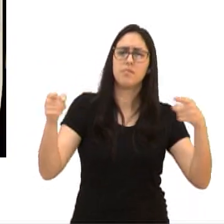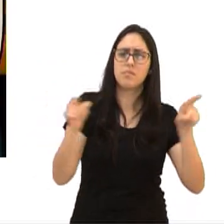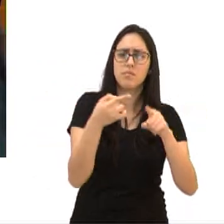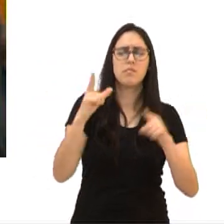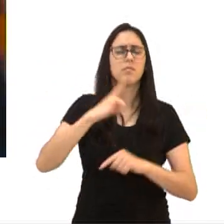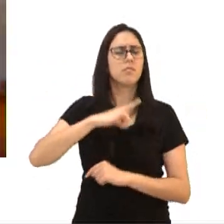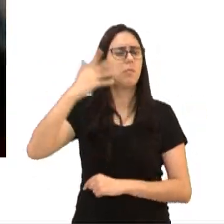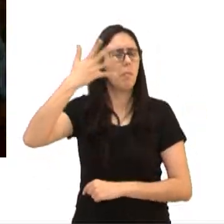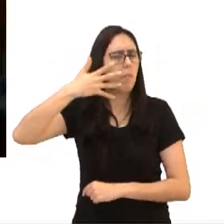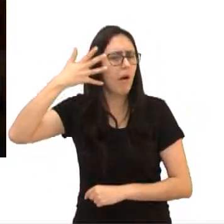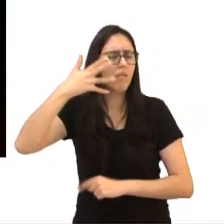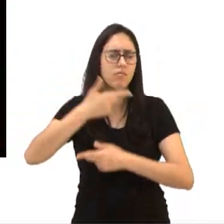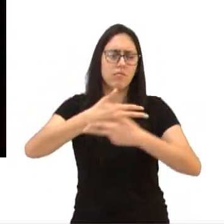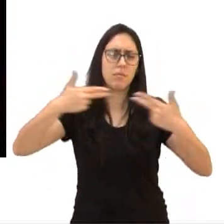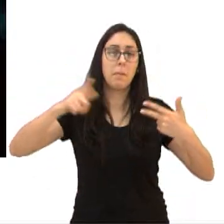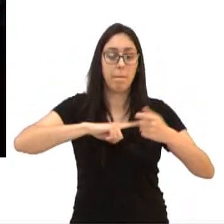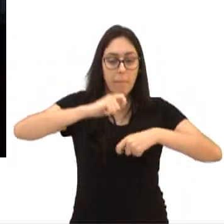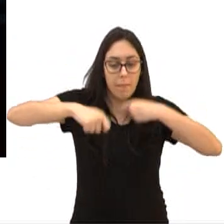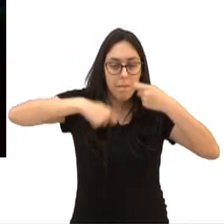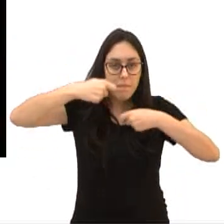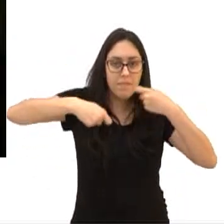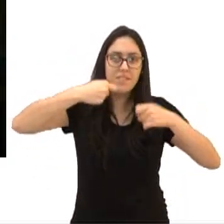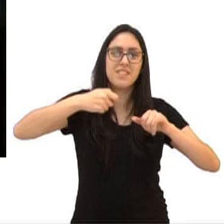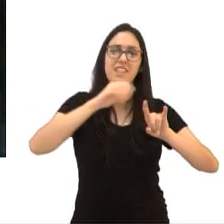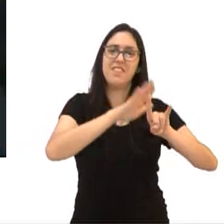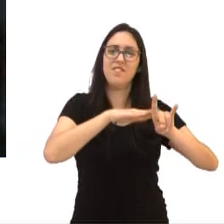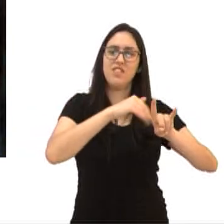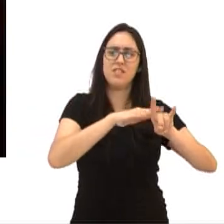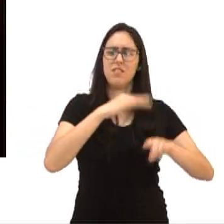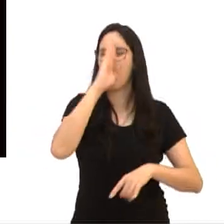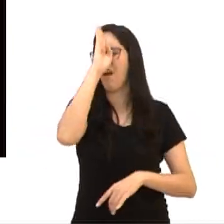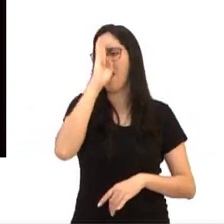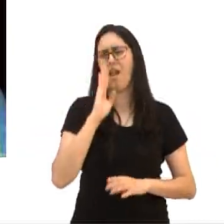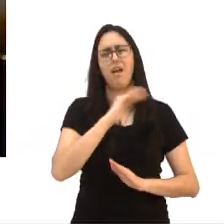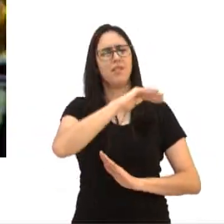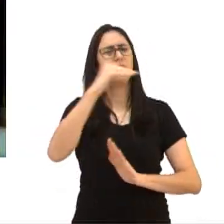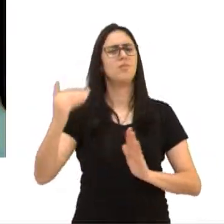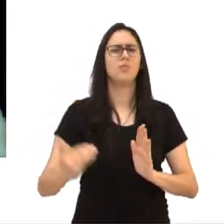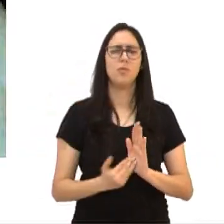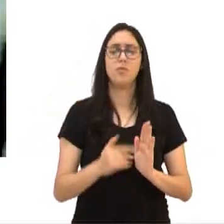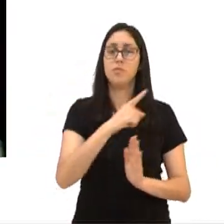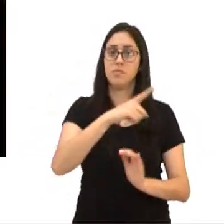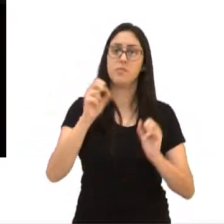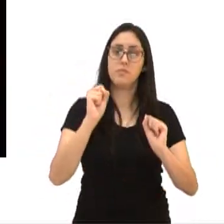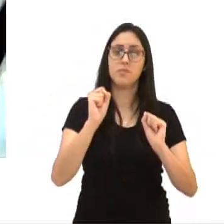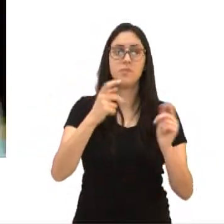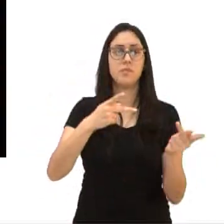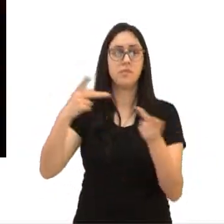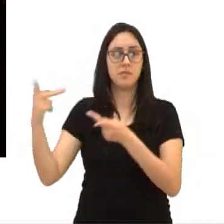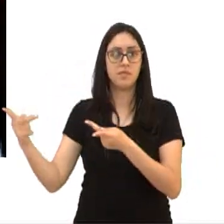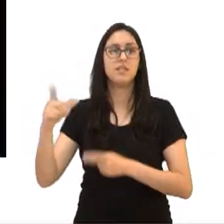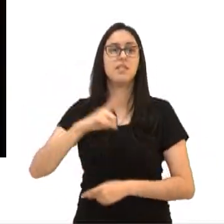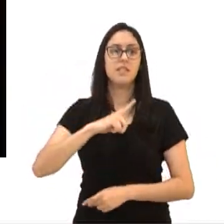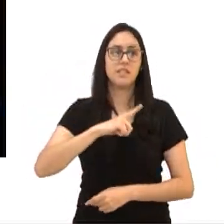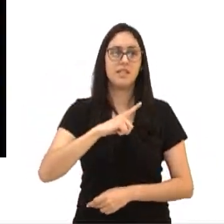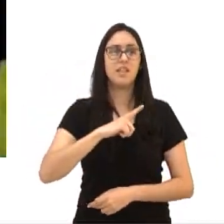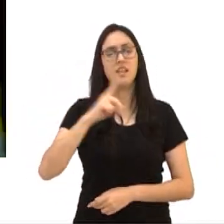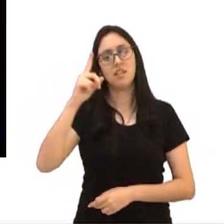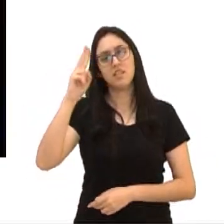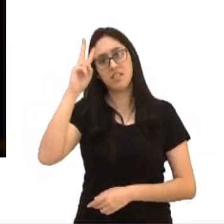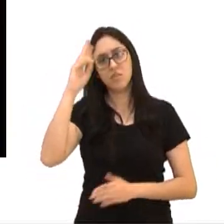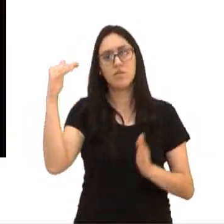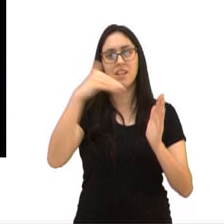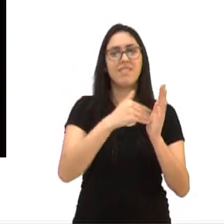filosófica e um delicioso jantar vegetariano. É tudo gratuito. Dia de semana às 19 horas e domingo